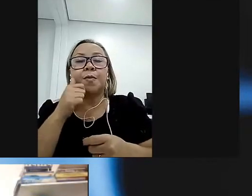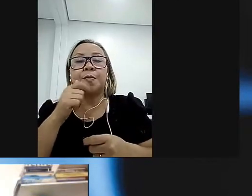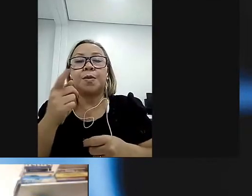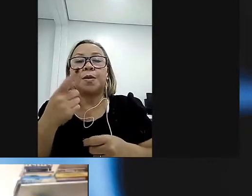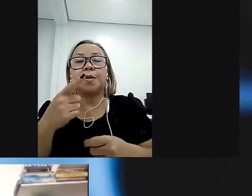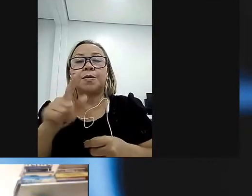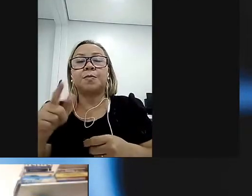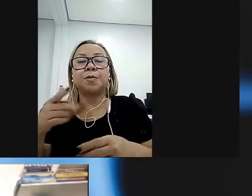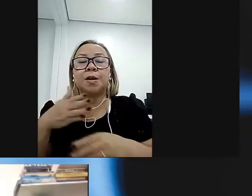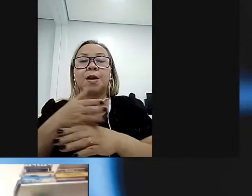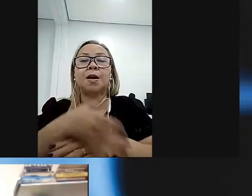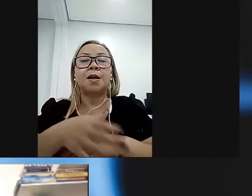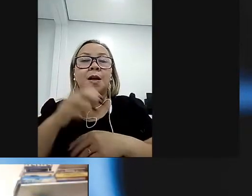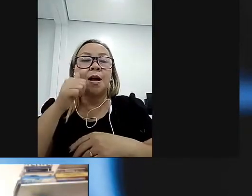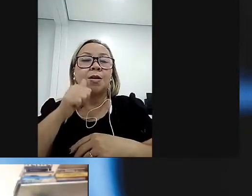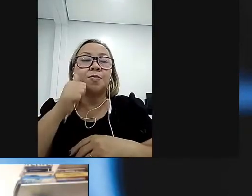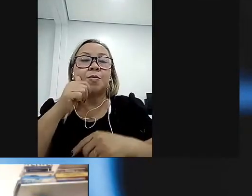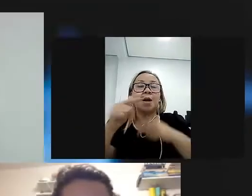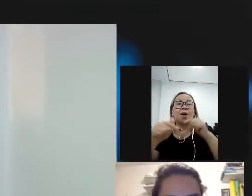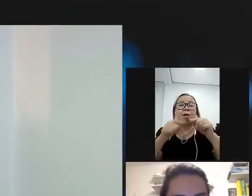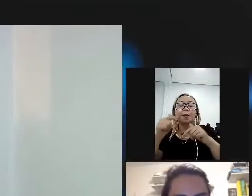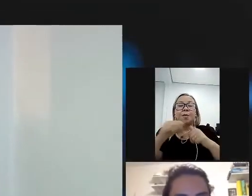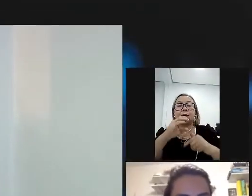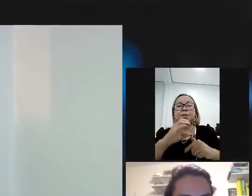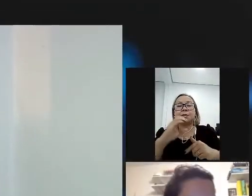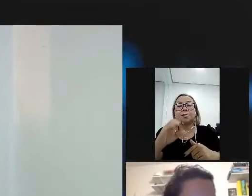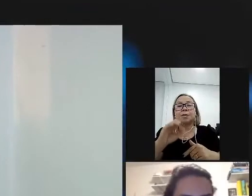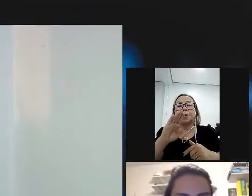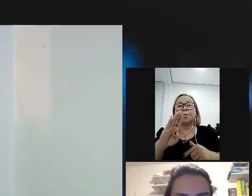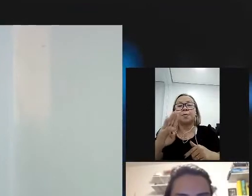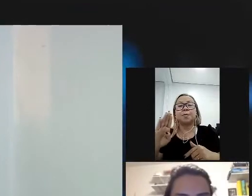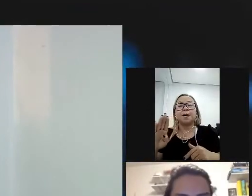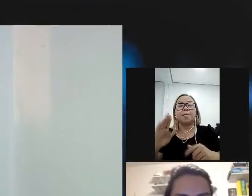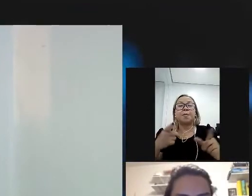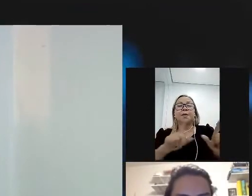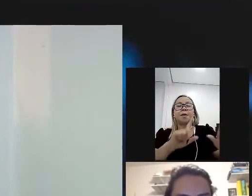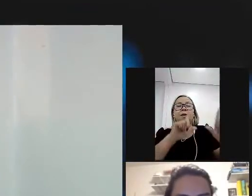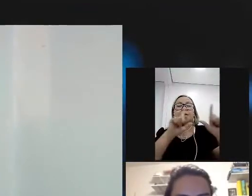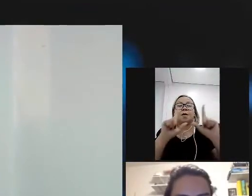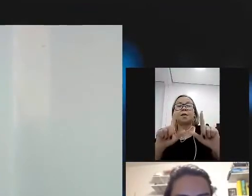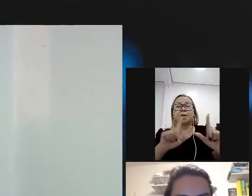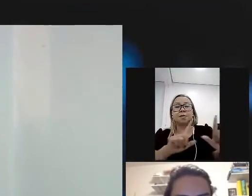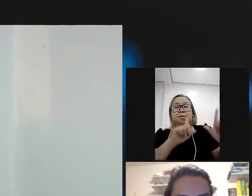né? Aquele trabalho lá do CCBB, das placas, muito legal também.